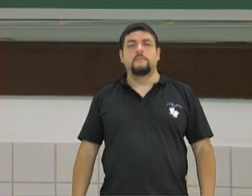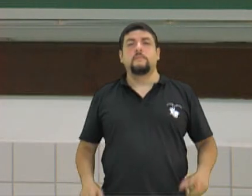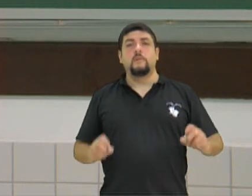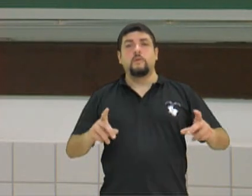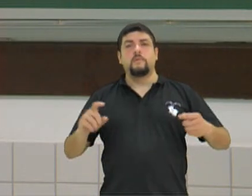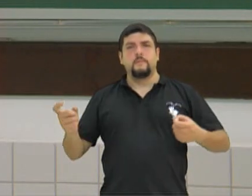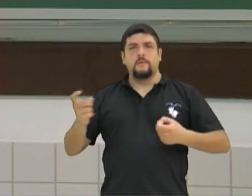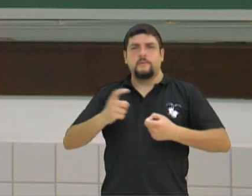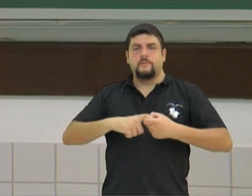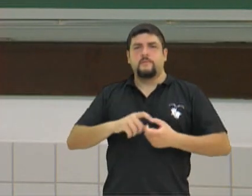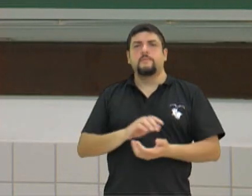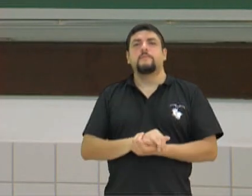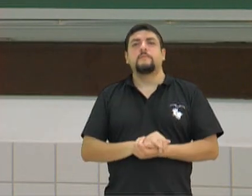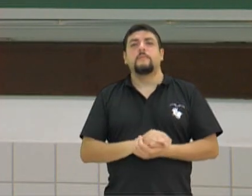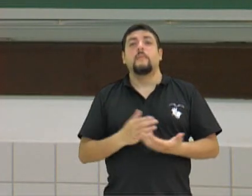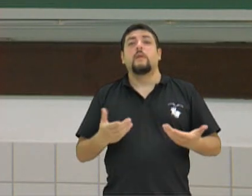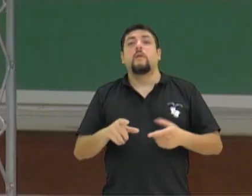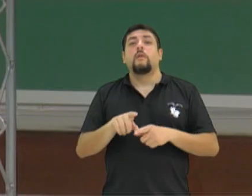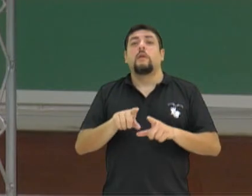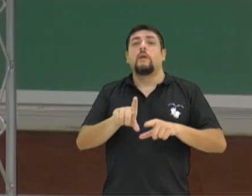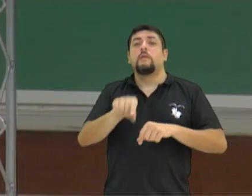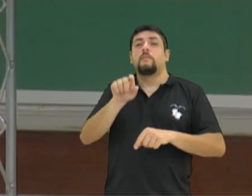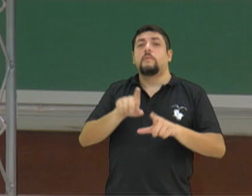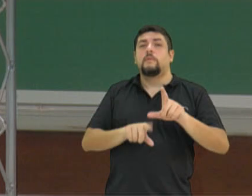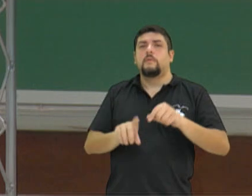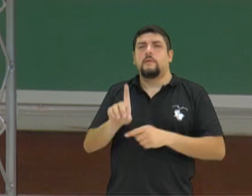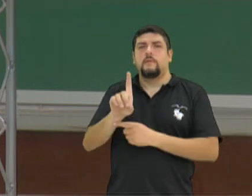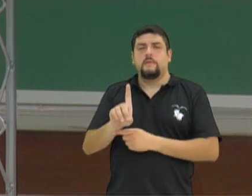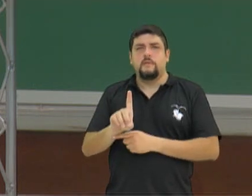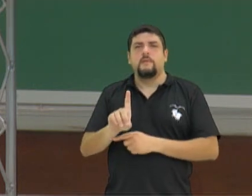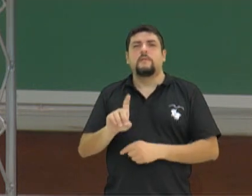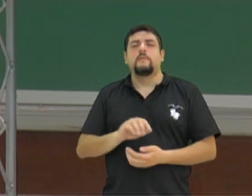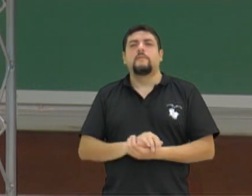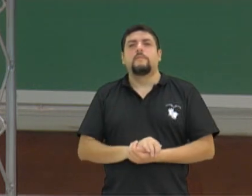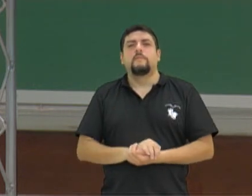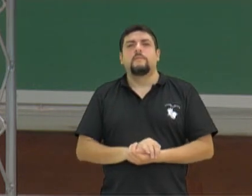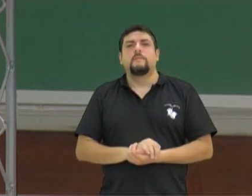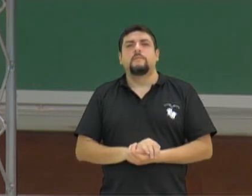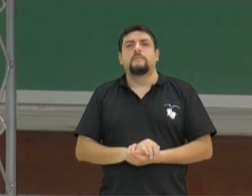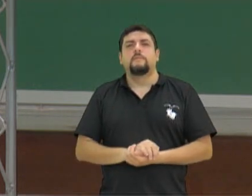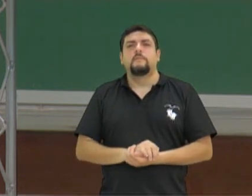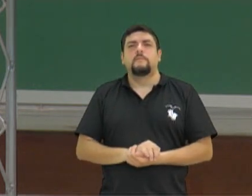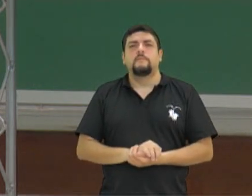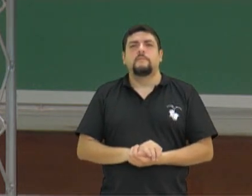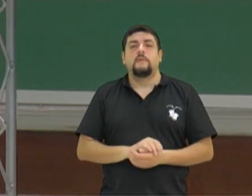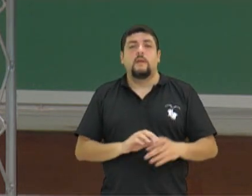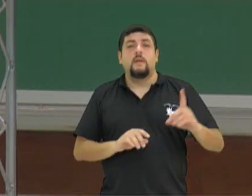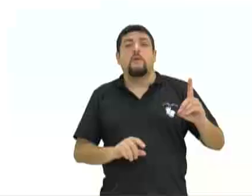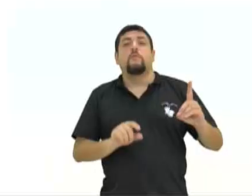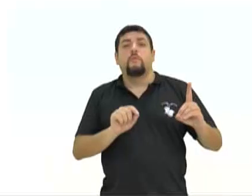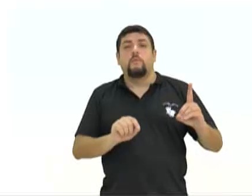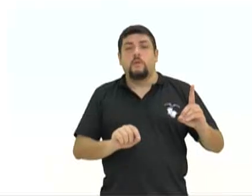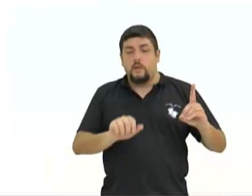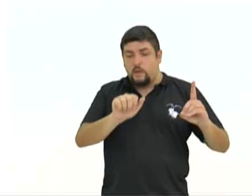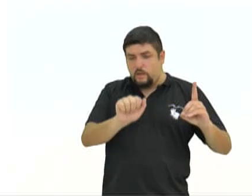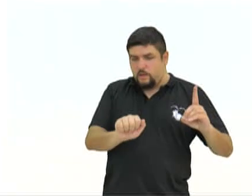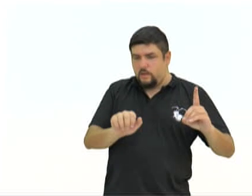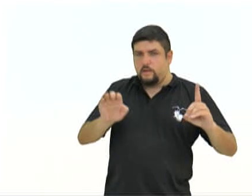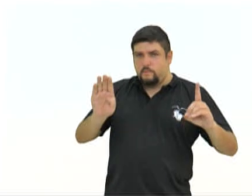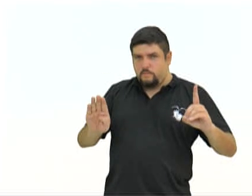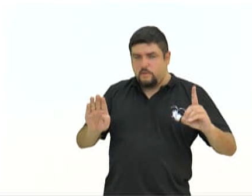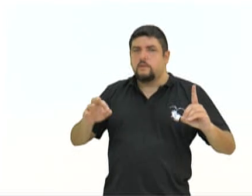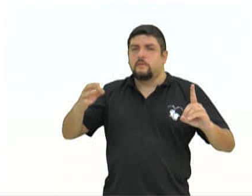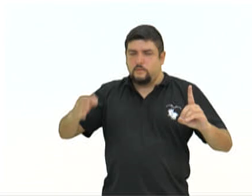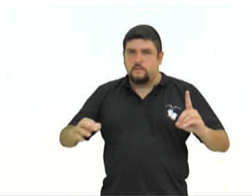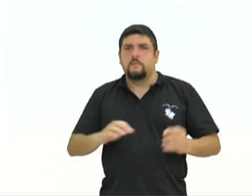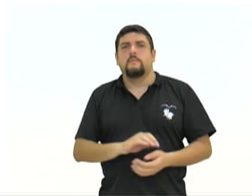Retornando então, galera, olha lá quem assinalou a letra D, né, como a alternativa mais apropriada. Parabéns, né, porque as alternativas A e B